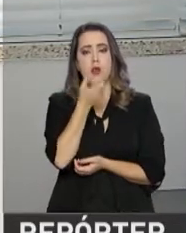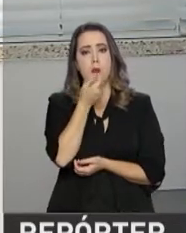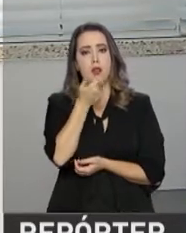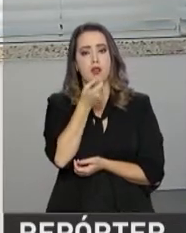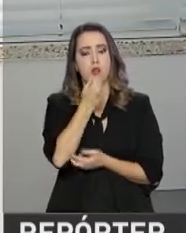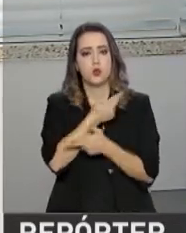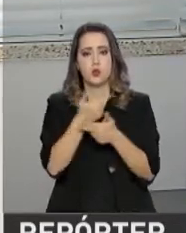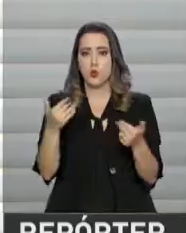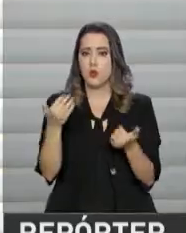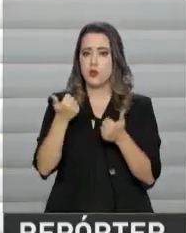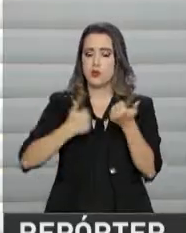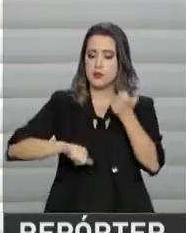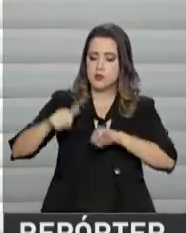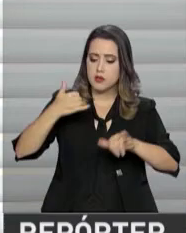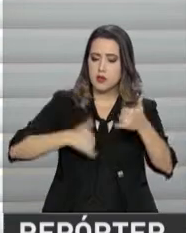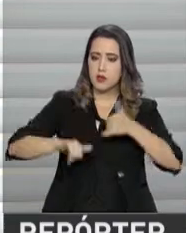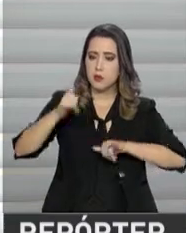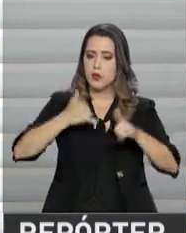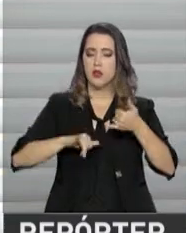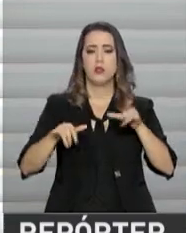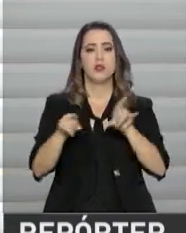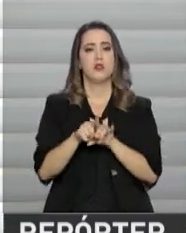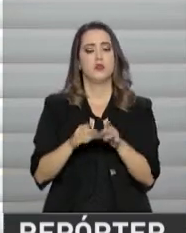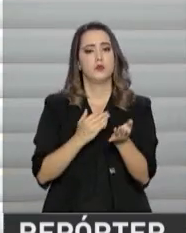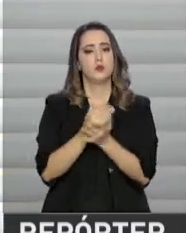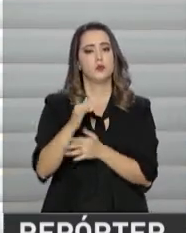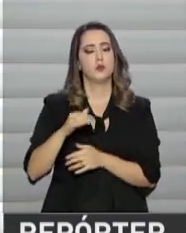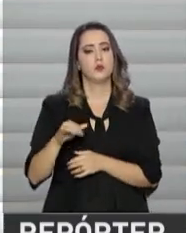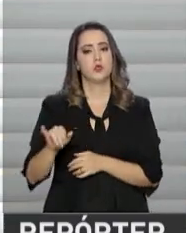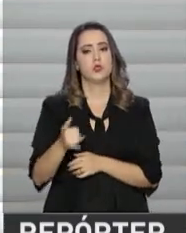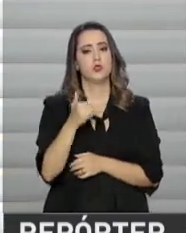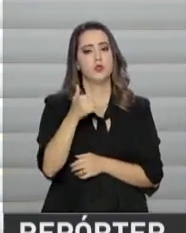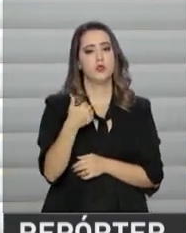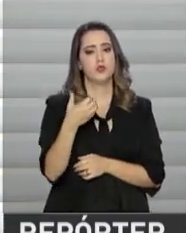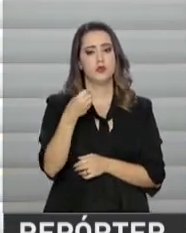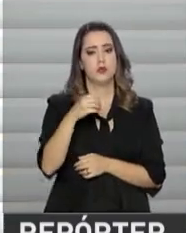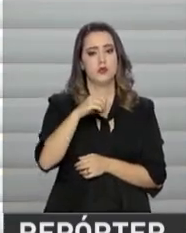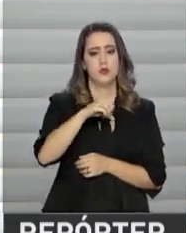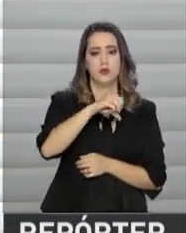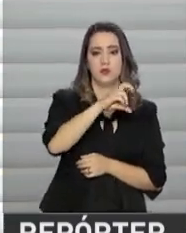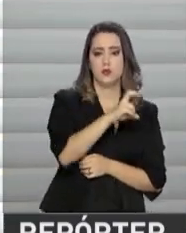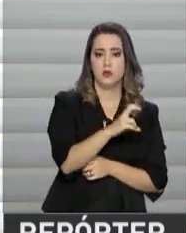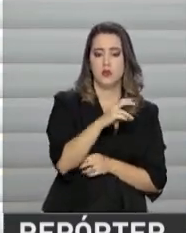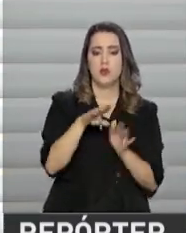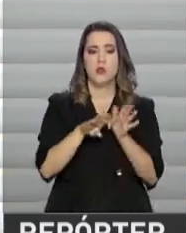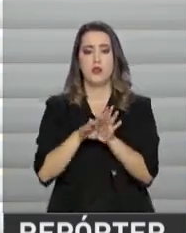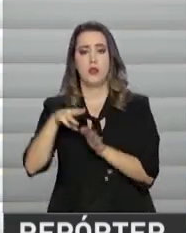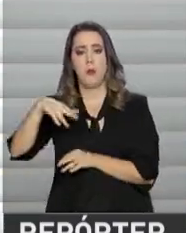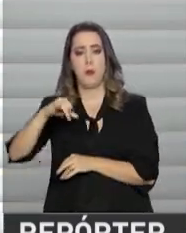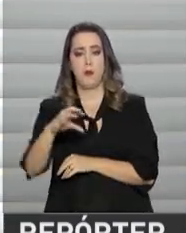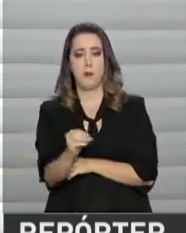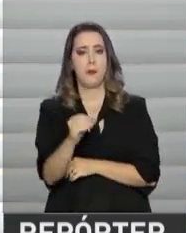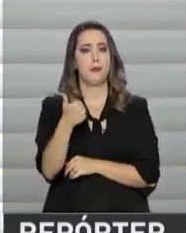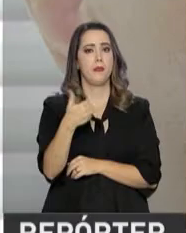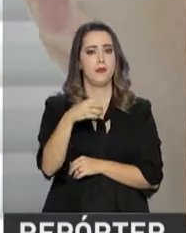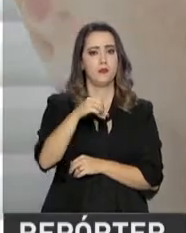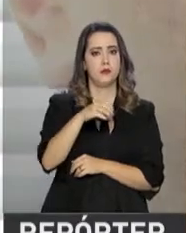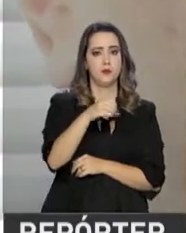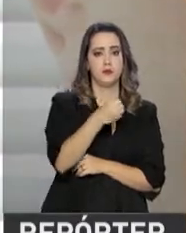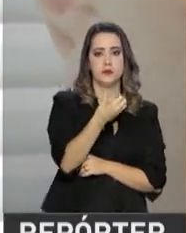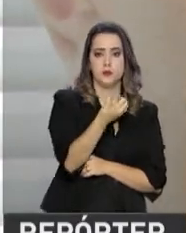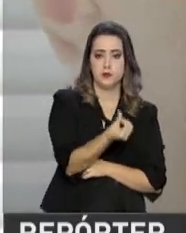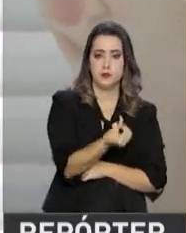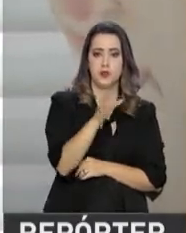de produtos químicos registradas entre janeiro de 1995 e maio de 1996 e